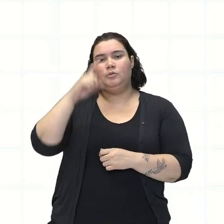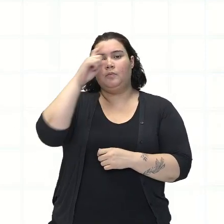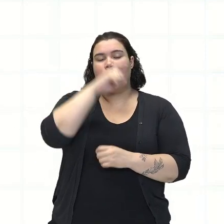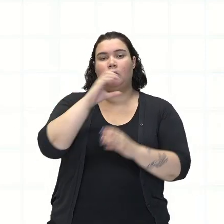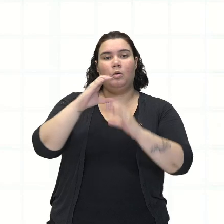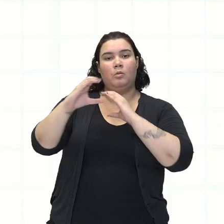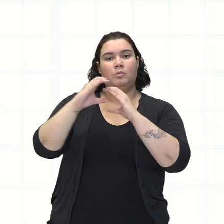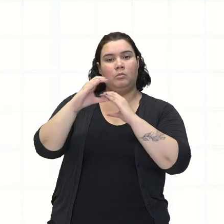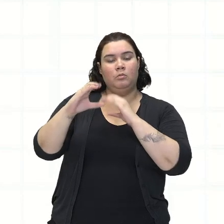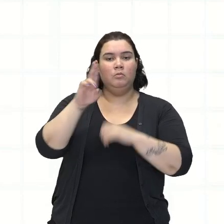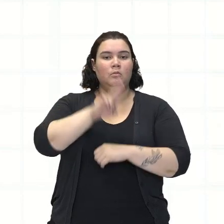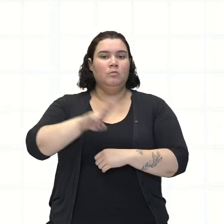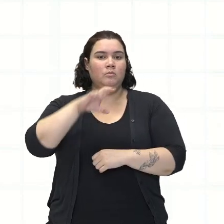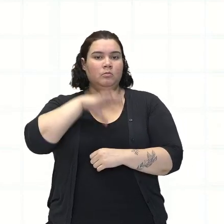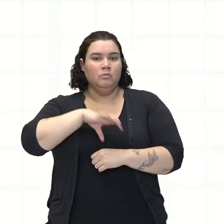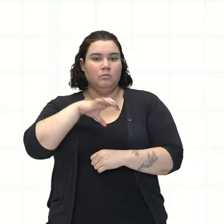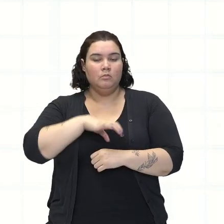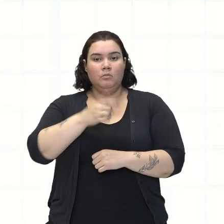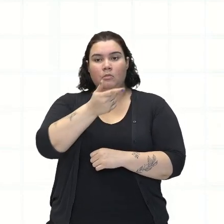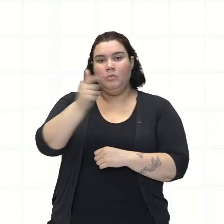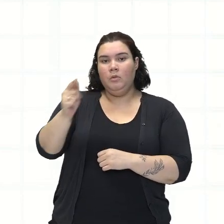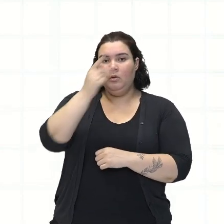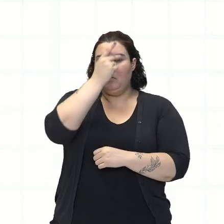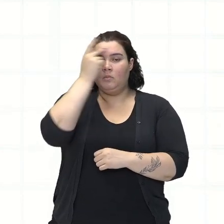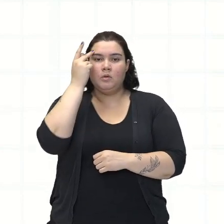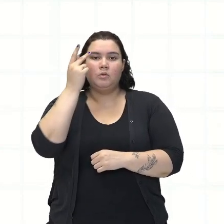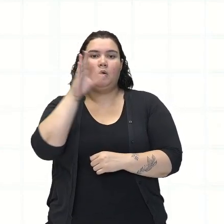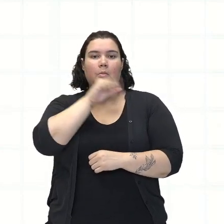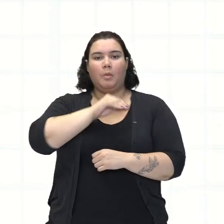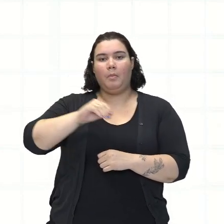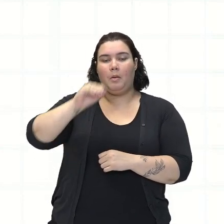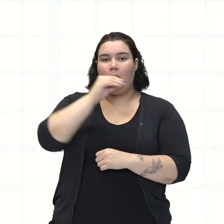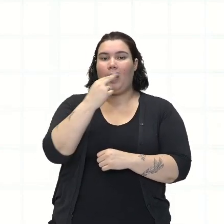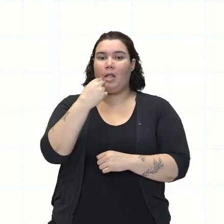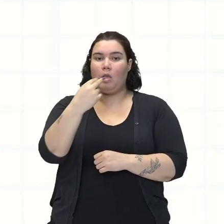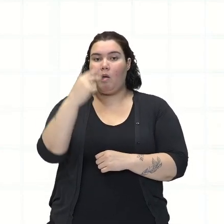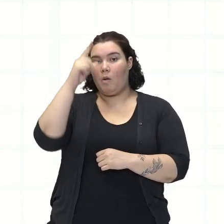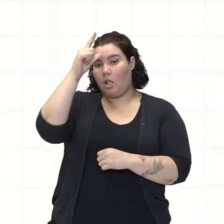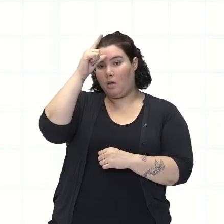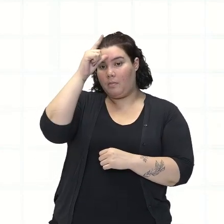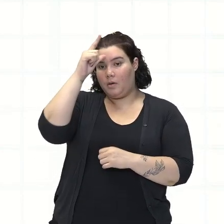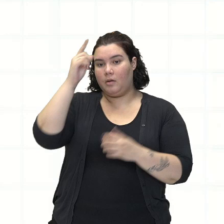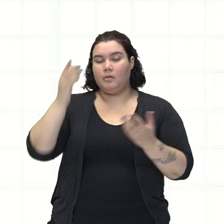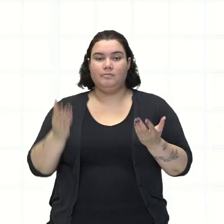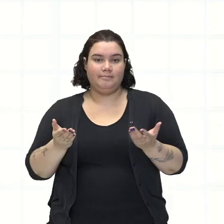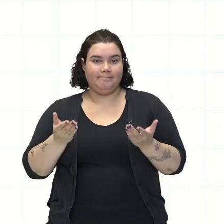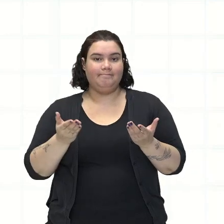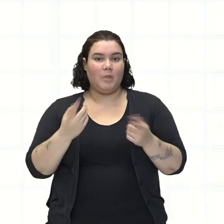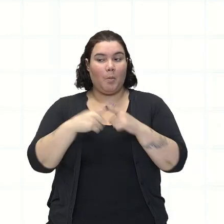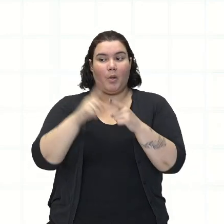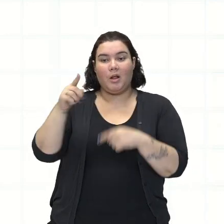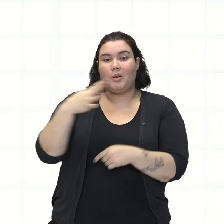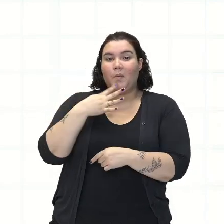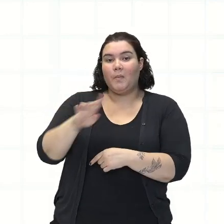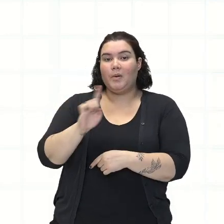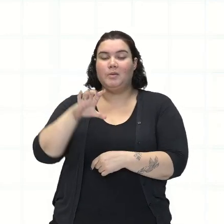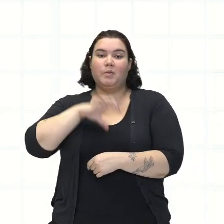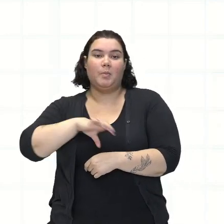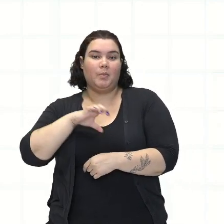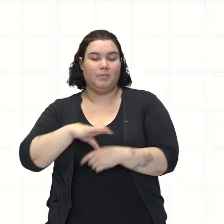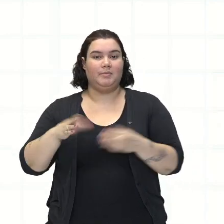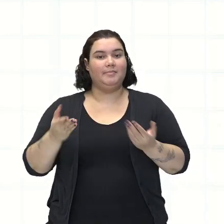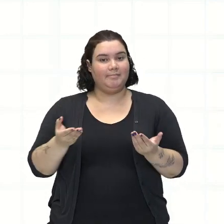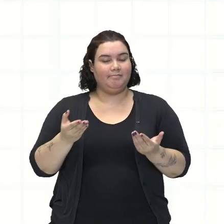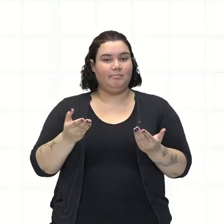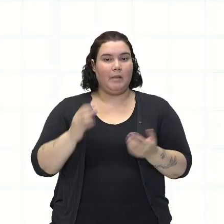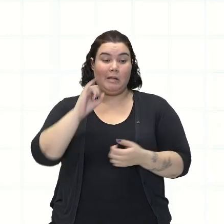comunicar utilizando o português com um falante de língua alemã, porque ele não conhece o português. Se é alguém que está estudando, você pode até trocar